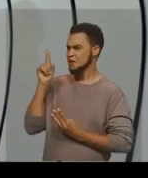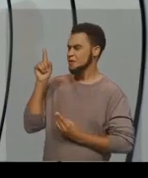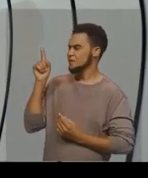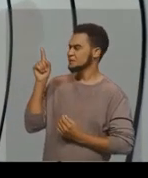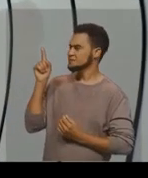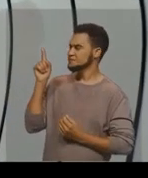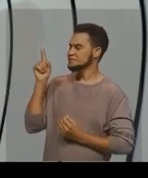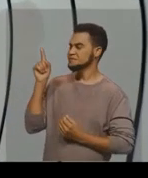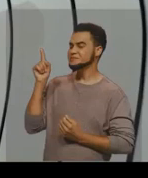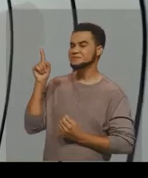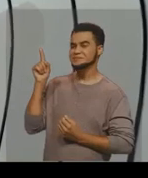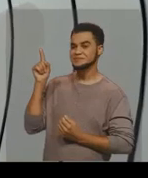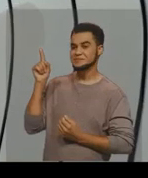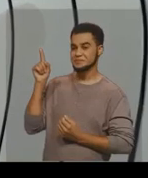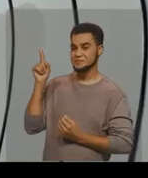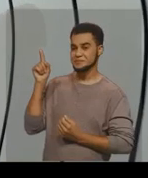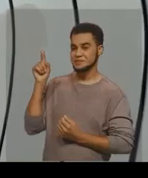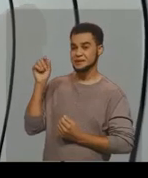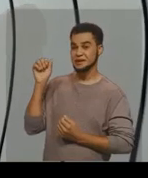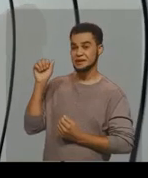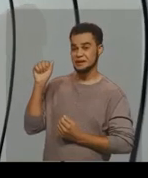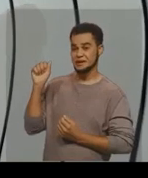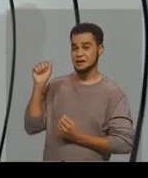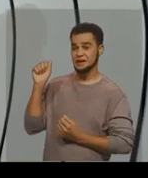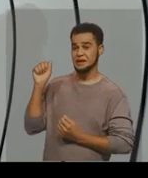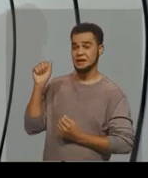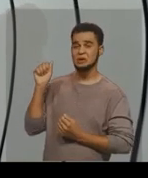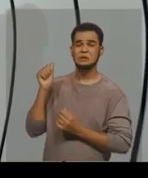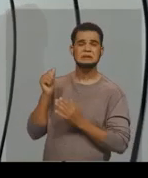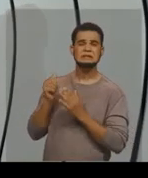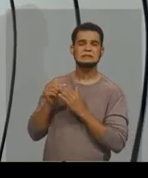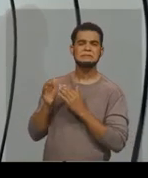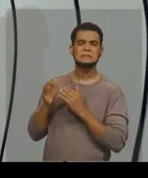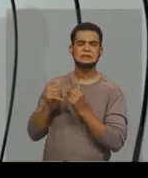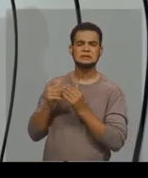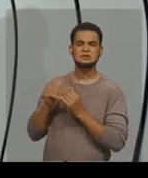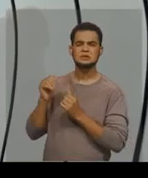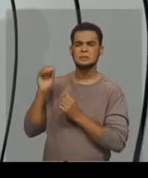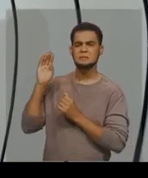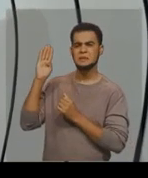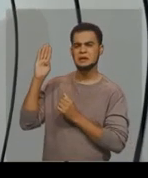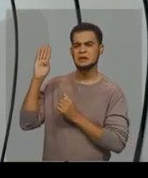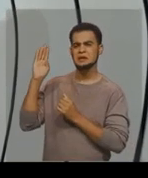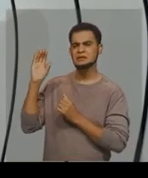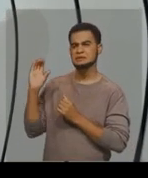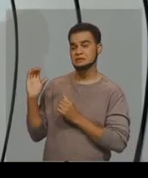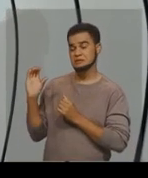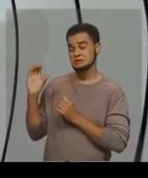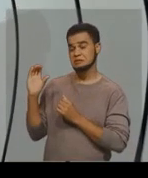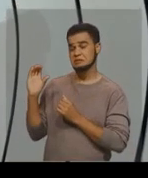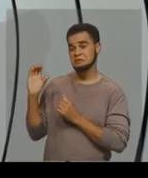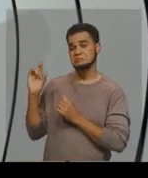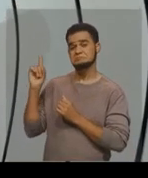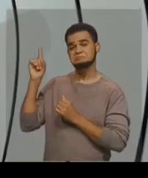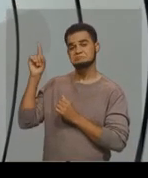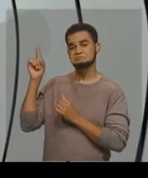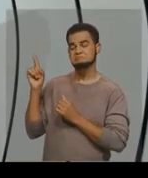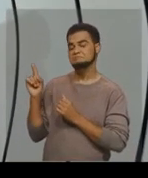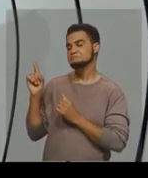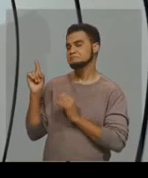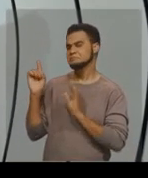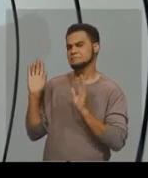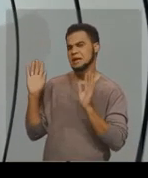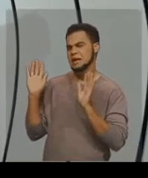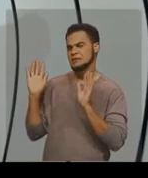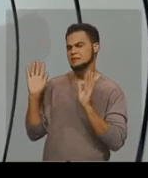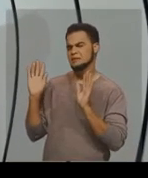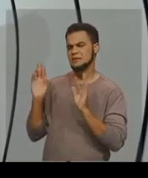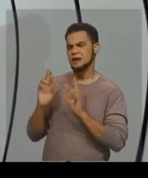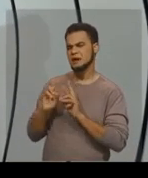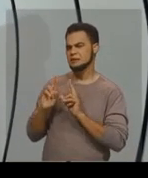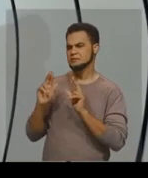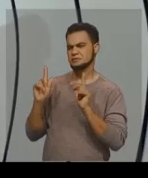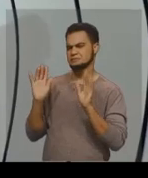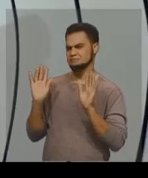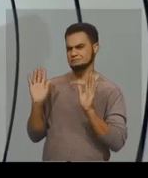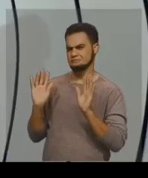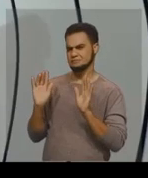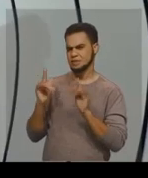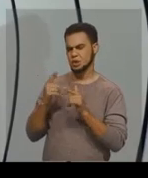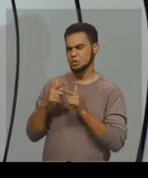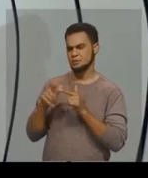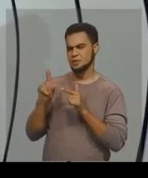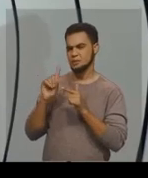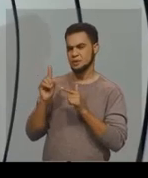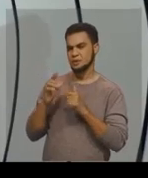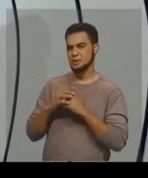B e o C na posição que não vai fazer diferença nenhuma. Então, você vai colocar aqui B e C.